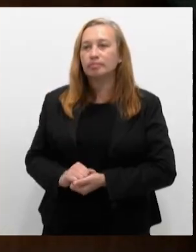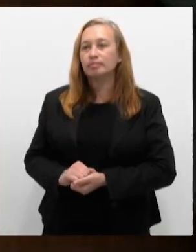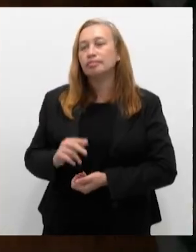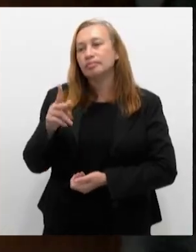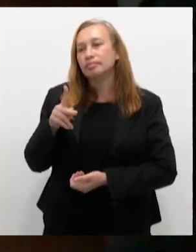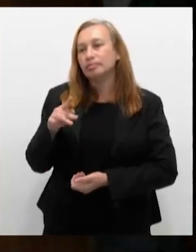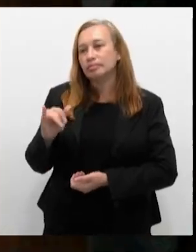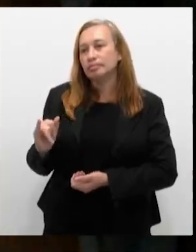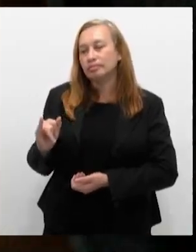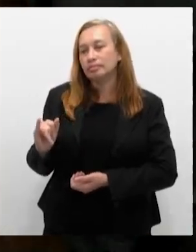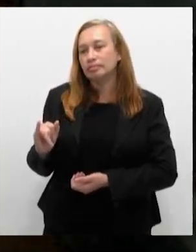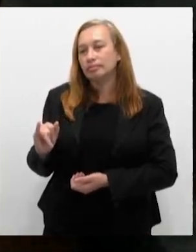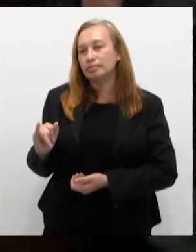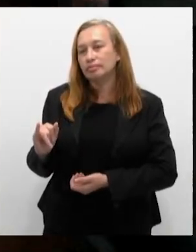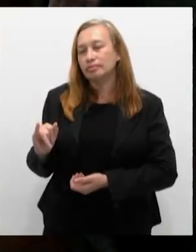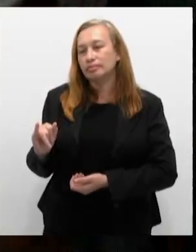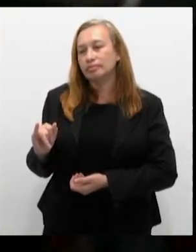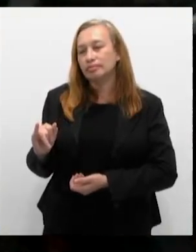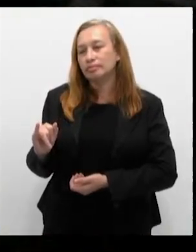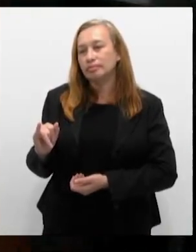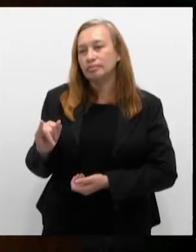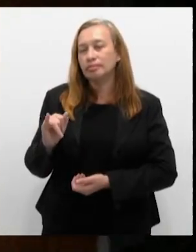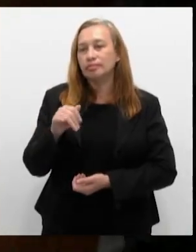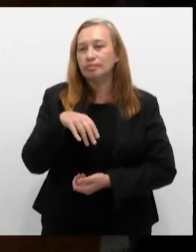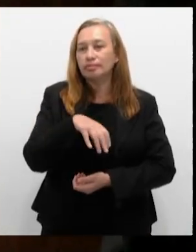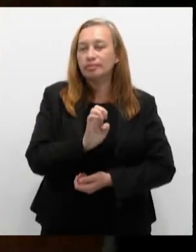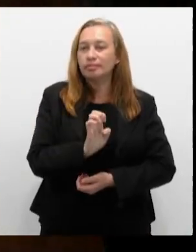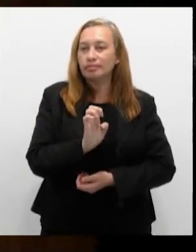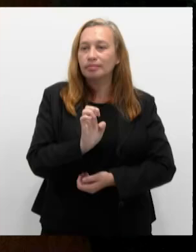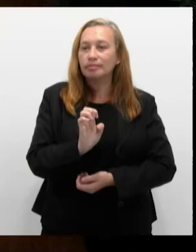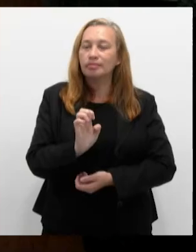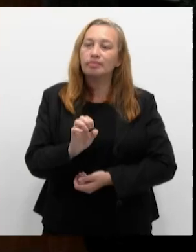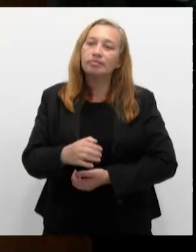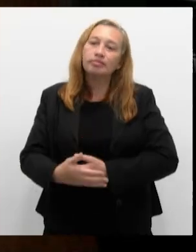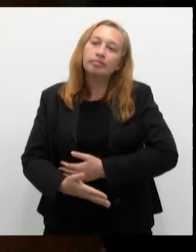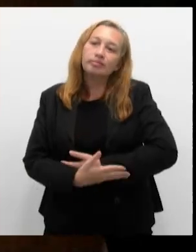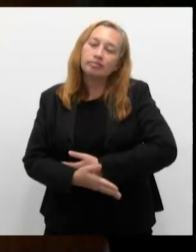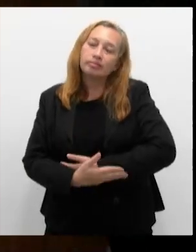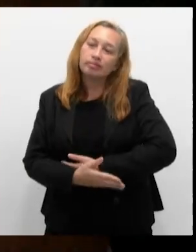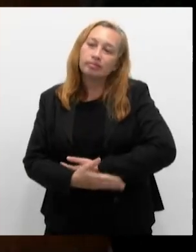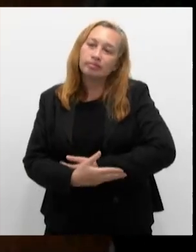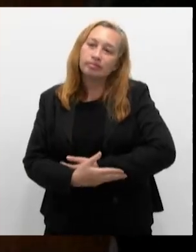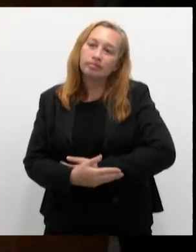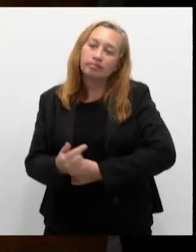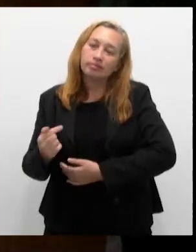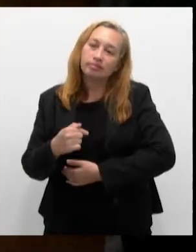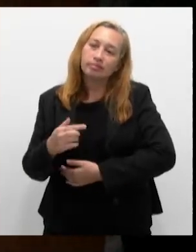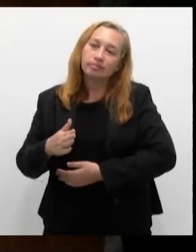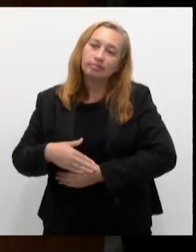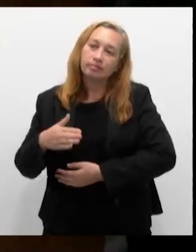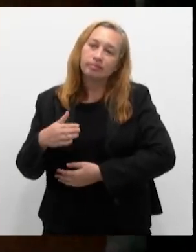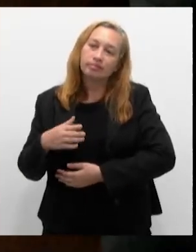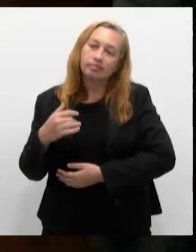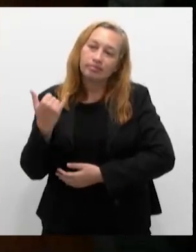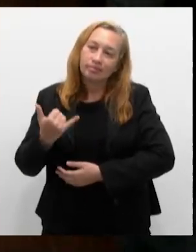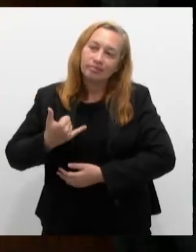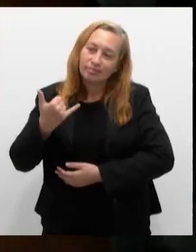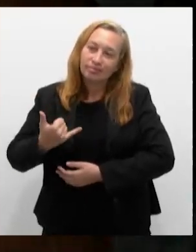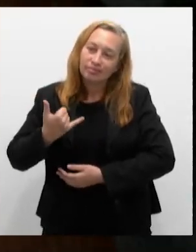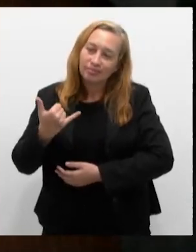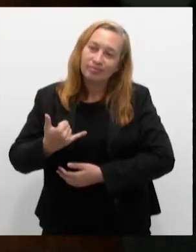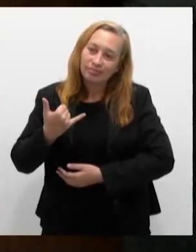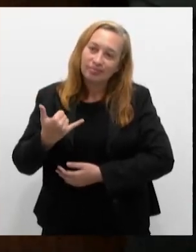pai e a mãe desse boneco aqui. E aí, por mais que possa parecer uma brincadeira,